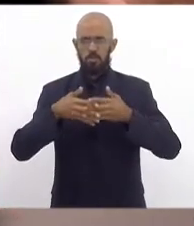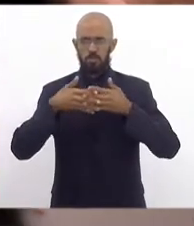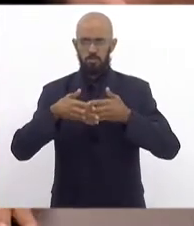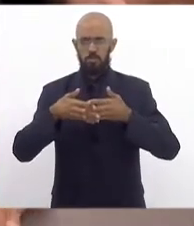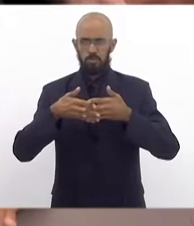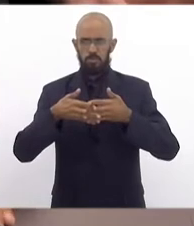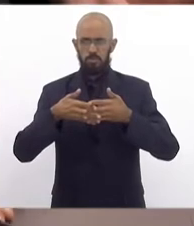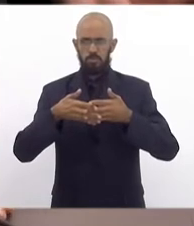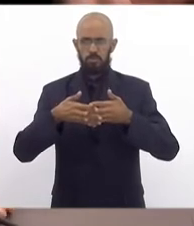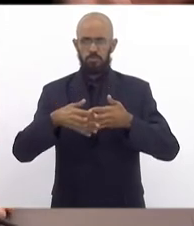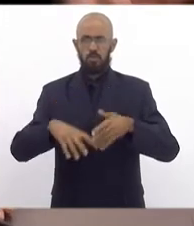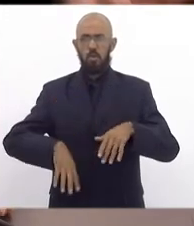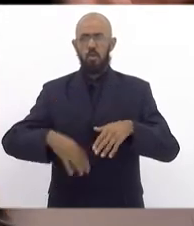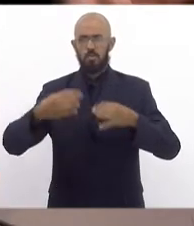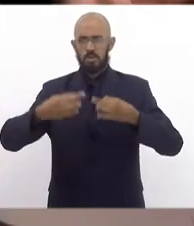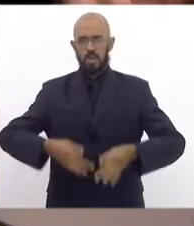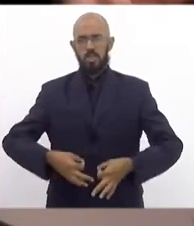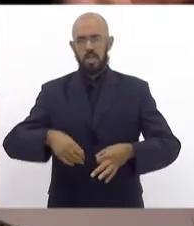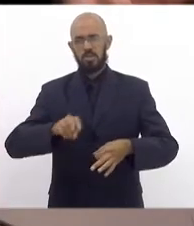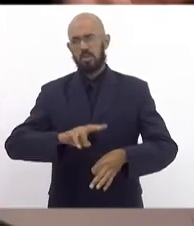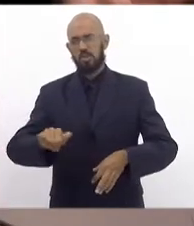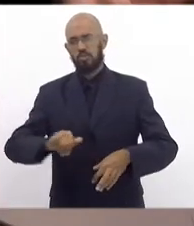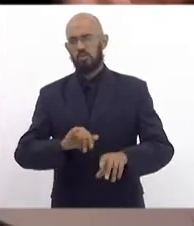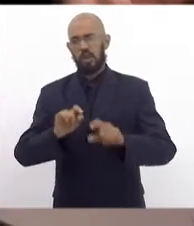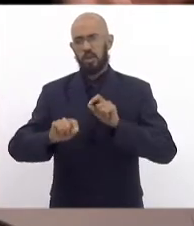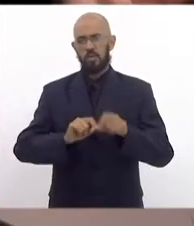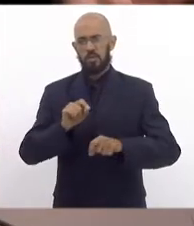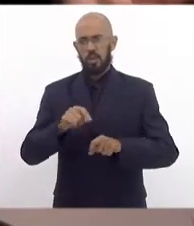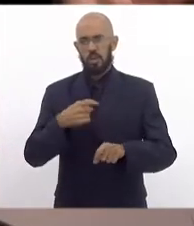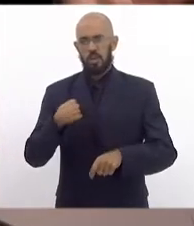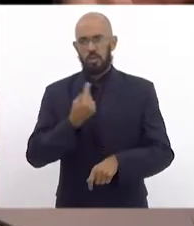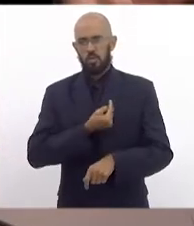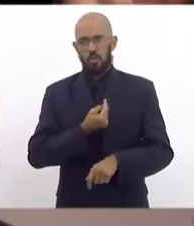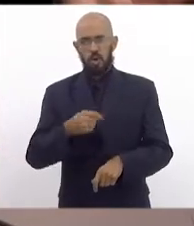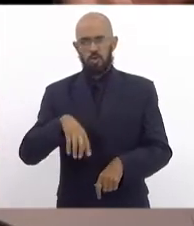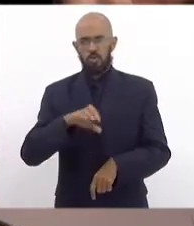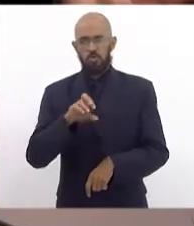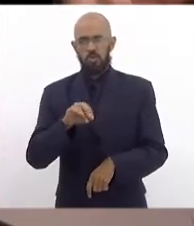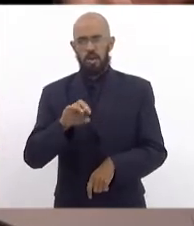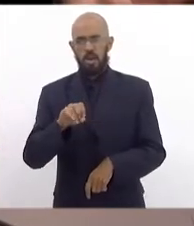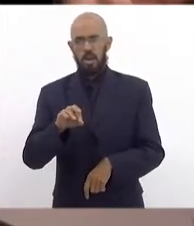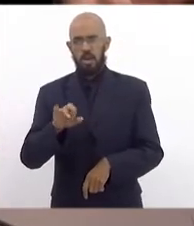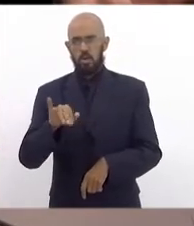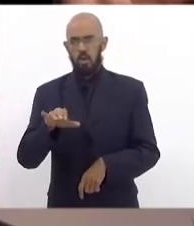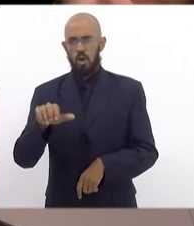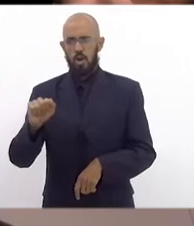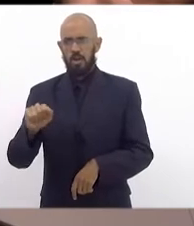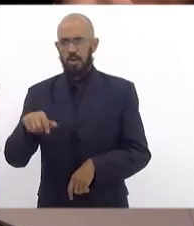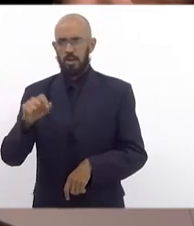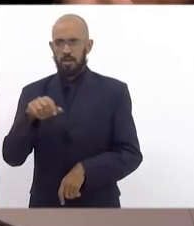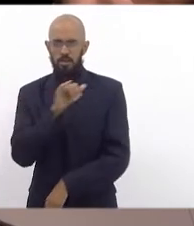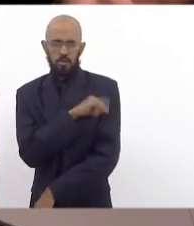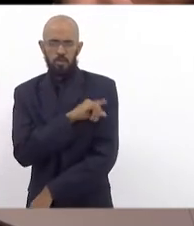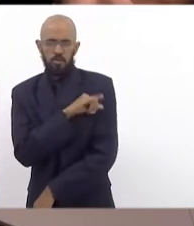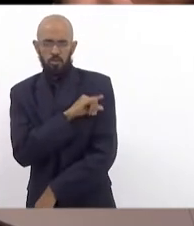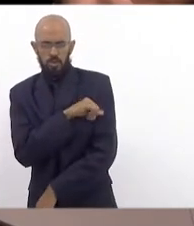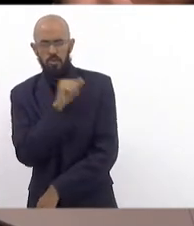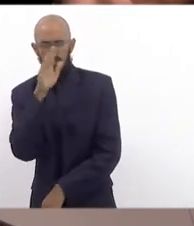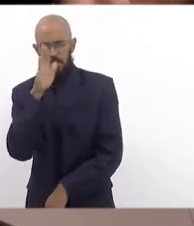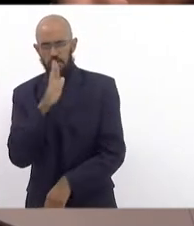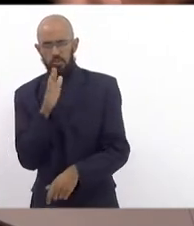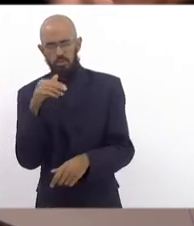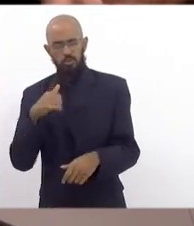Com certeza a gente tá e como carioca e brasileiro a gente sofre quando vê as coisas que estão acontecendo